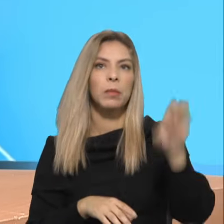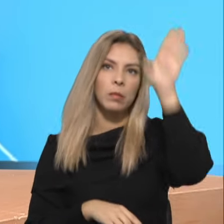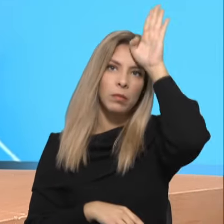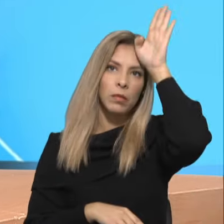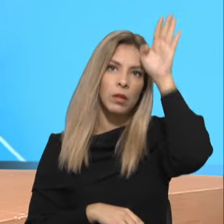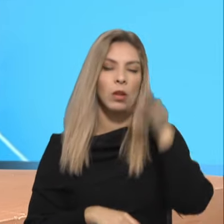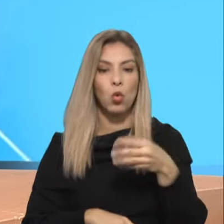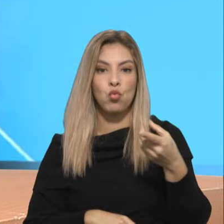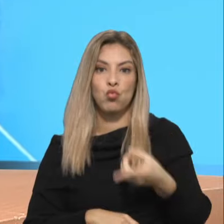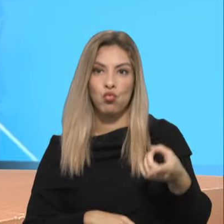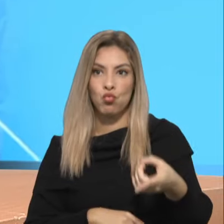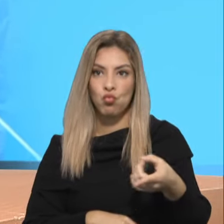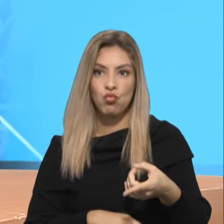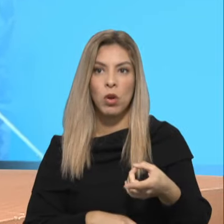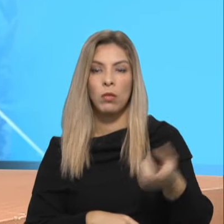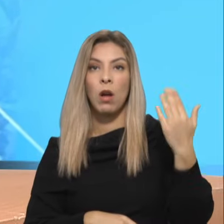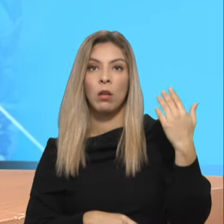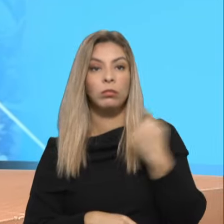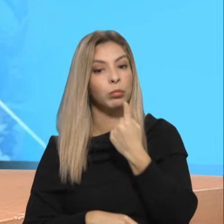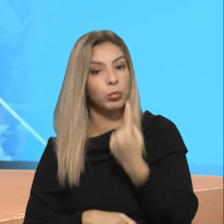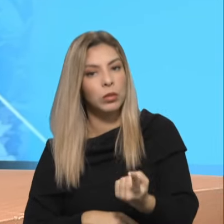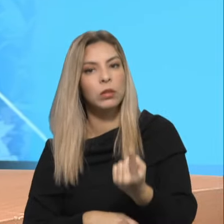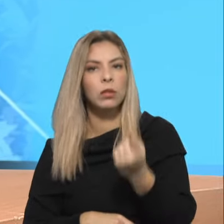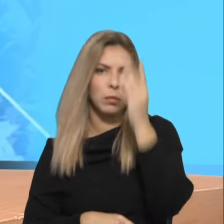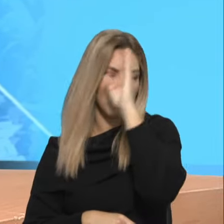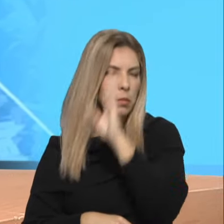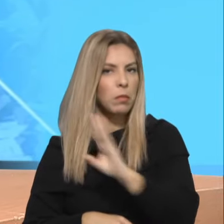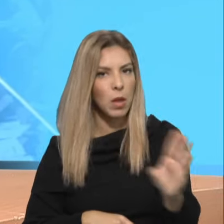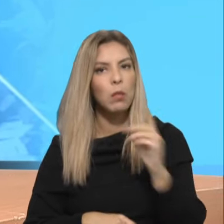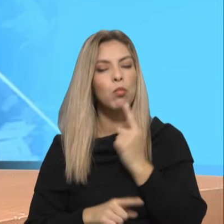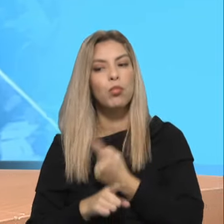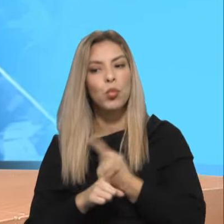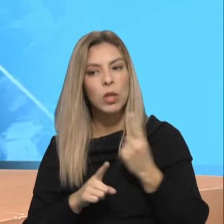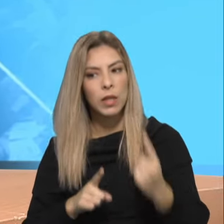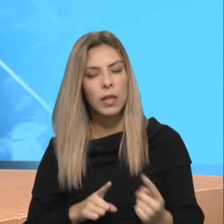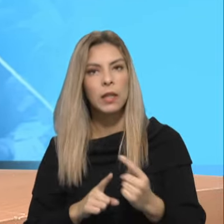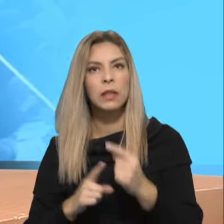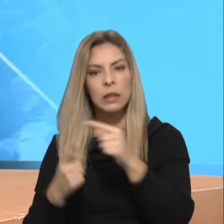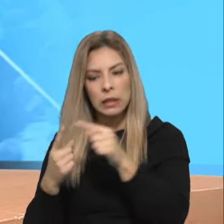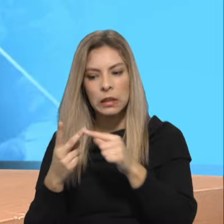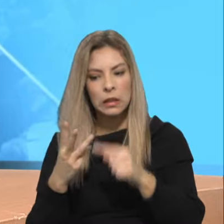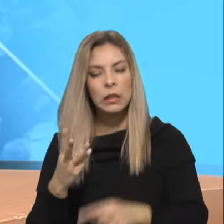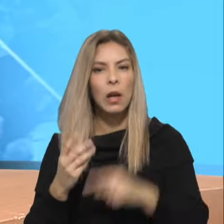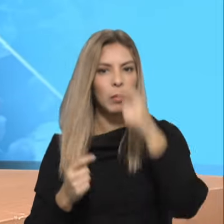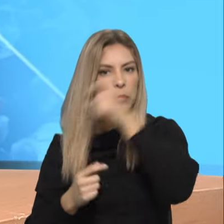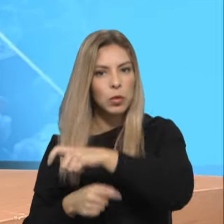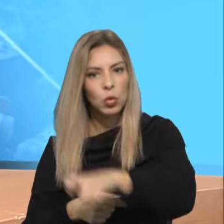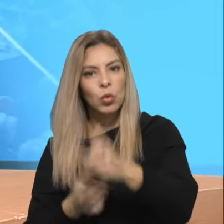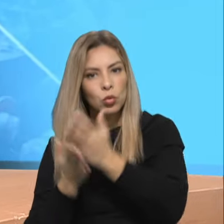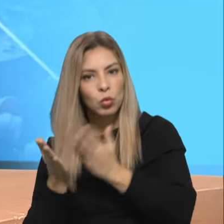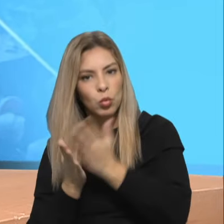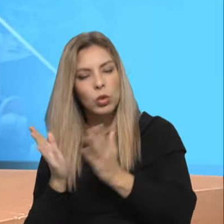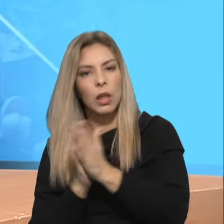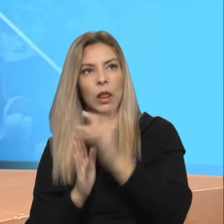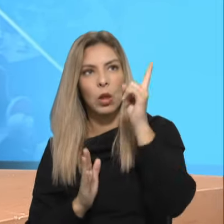IX, quando define este dogma, tem o cuidado de se fundamentar em todos estes teólogos, perceber as incongruências que